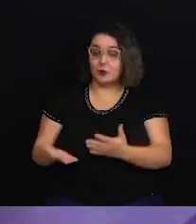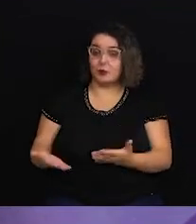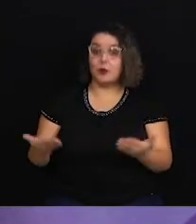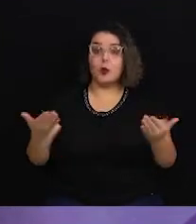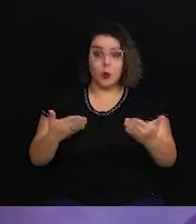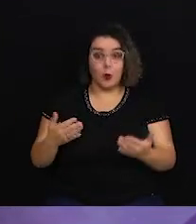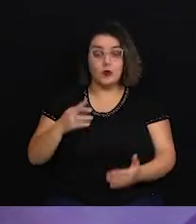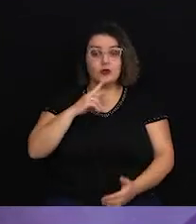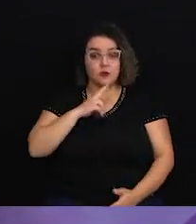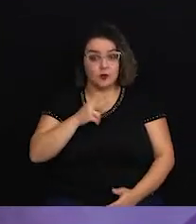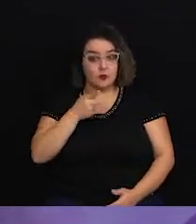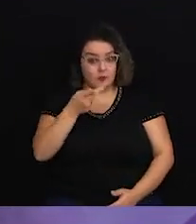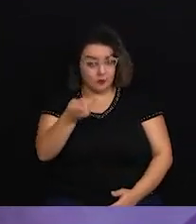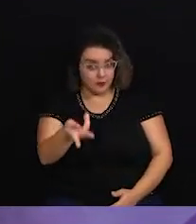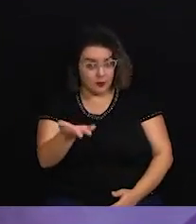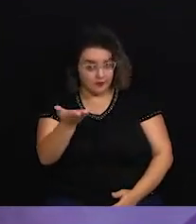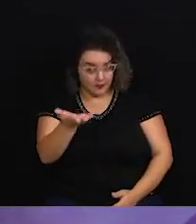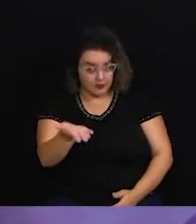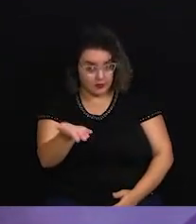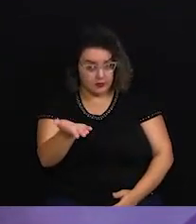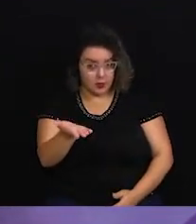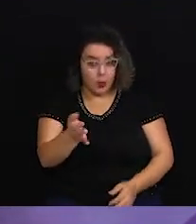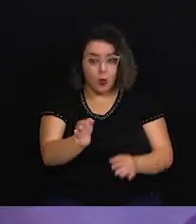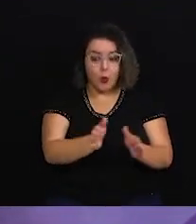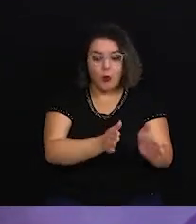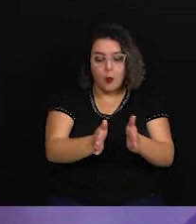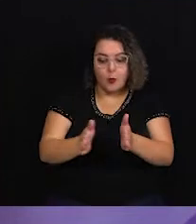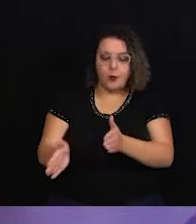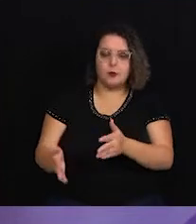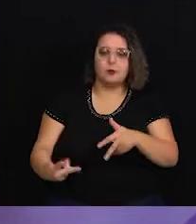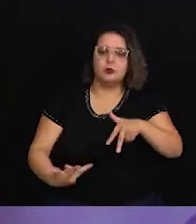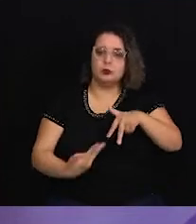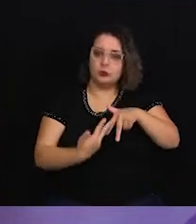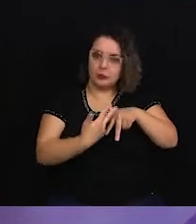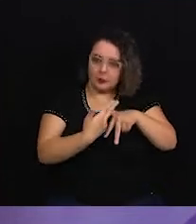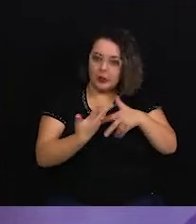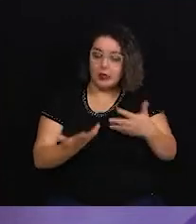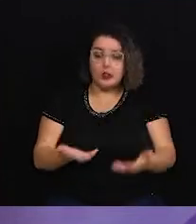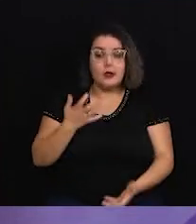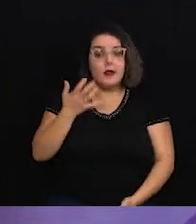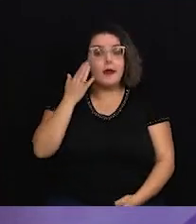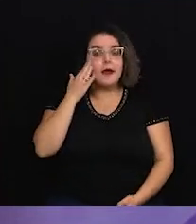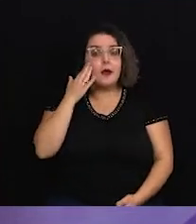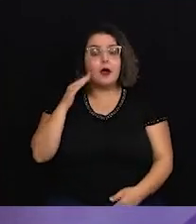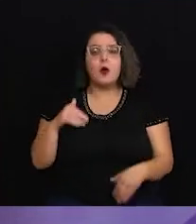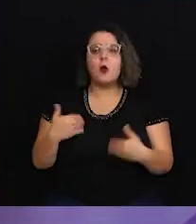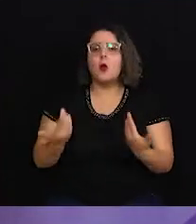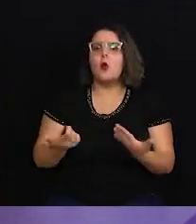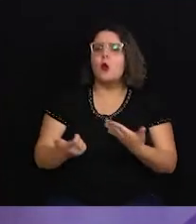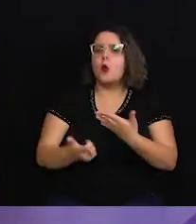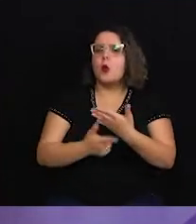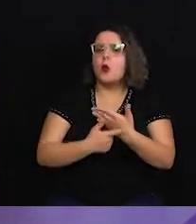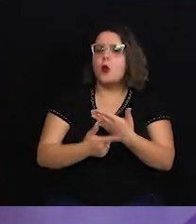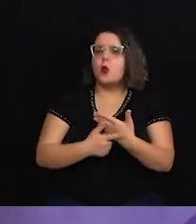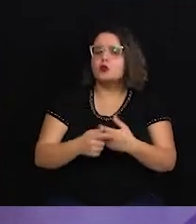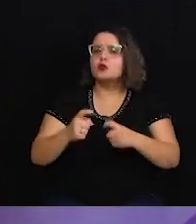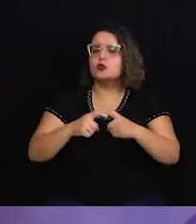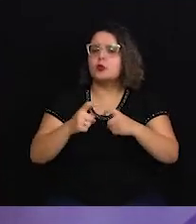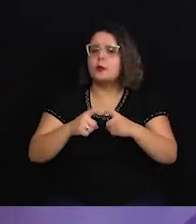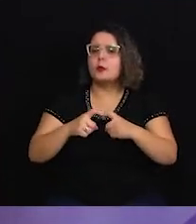edições. Hoje o meu recado é para você que vai passar aí por algum procedimento cirúrgico e quer saber qual é o papel